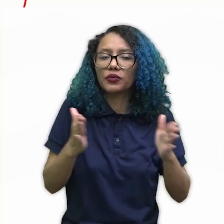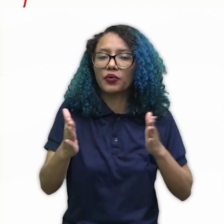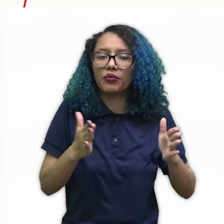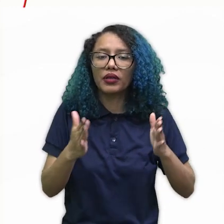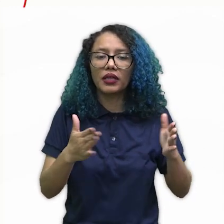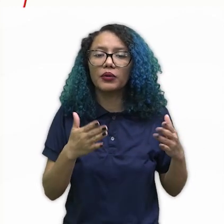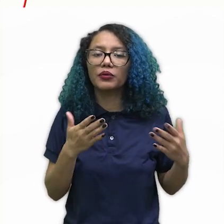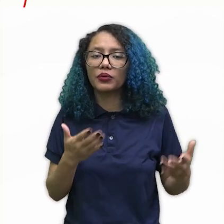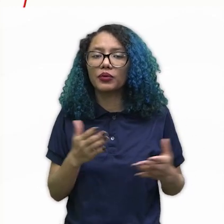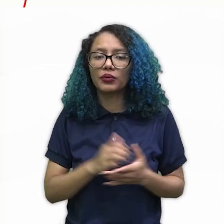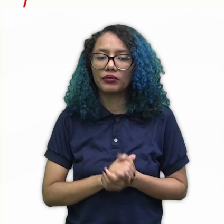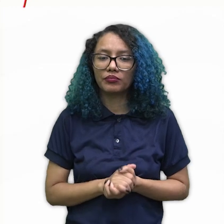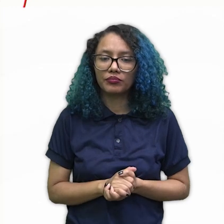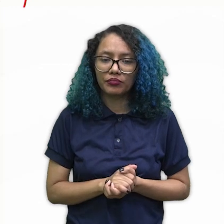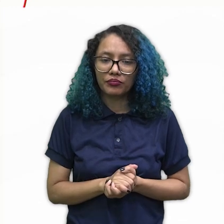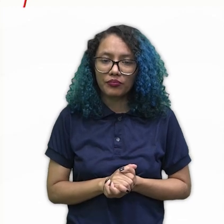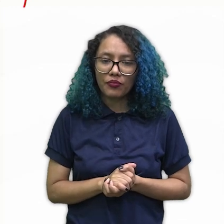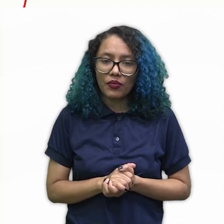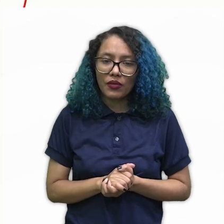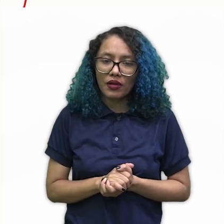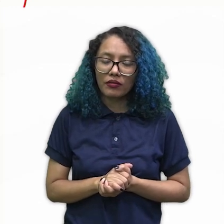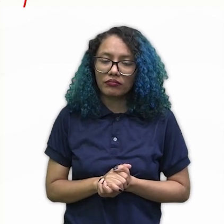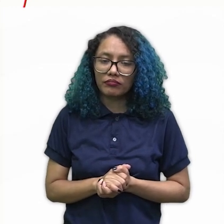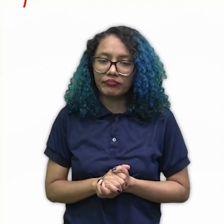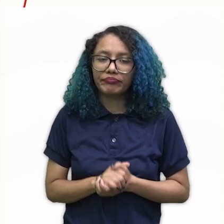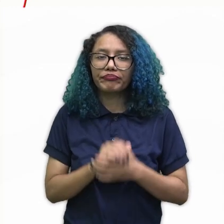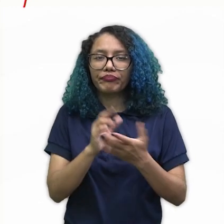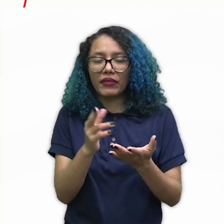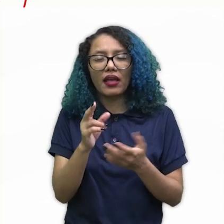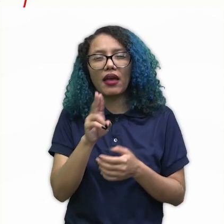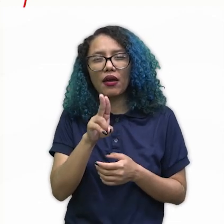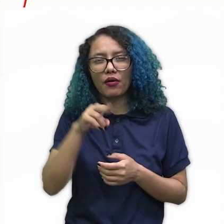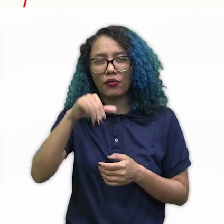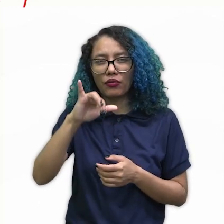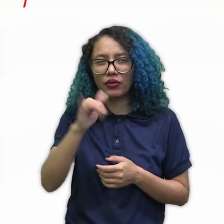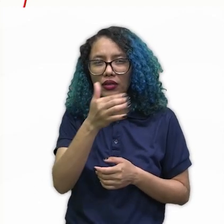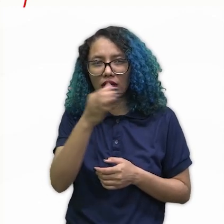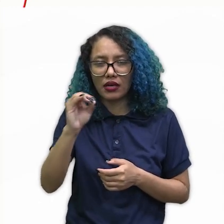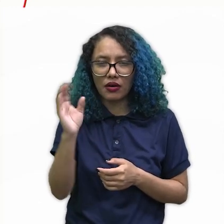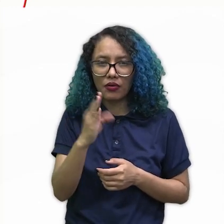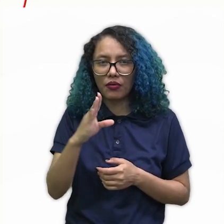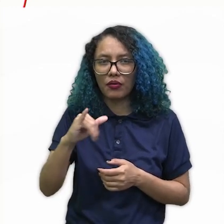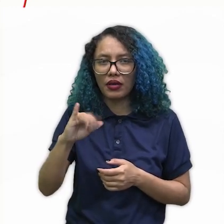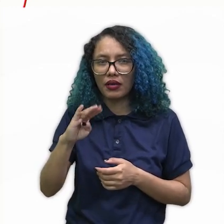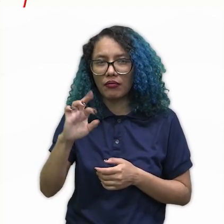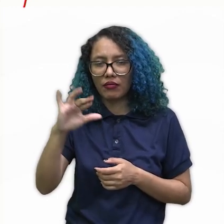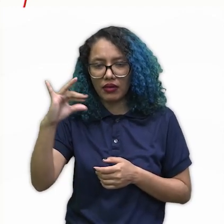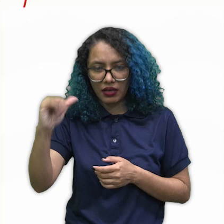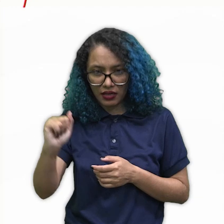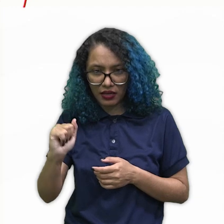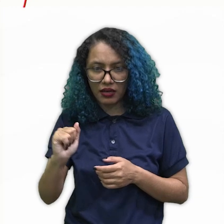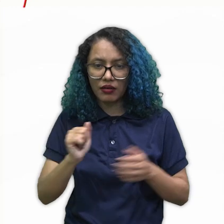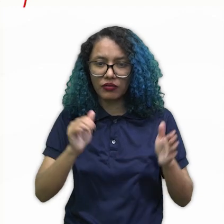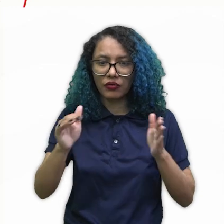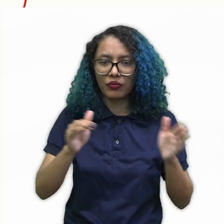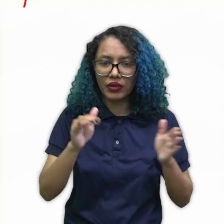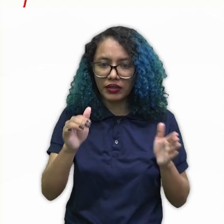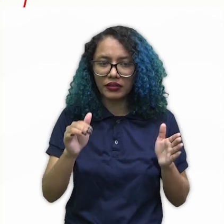conhecido como União Ibérica. A União Ibérica, ela vai de 1580 a